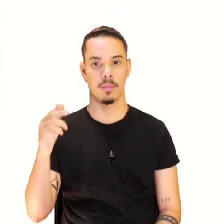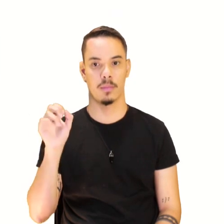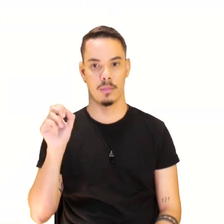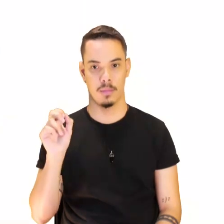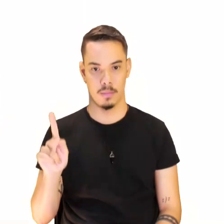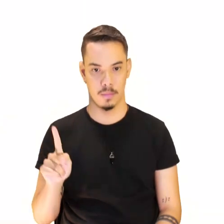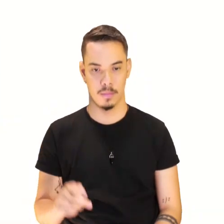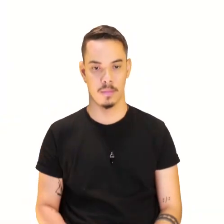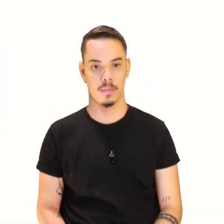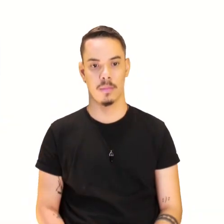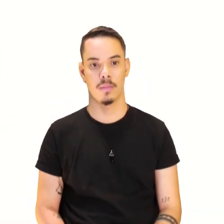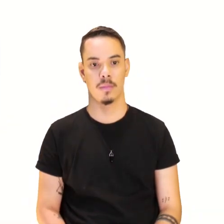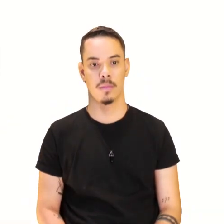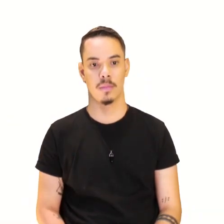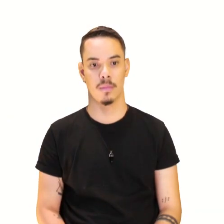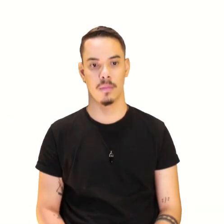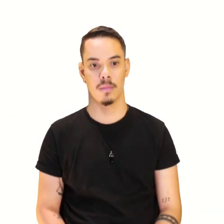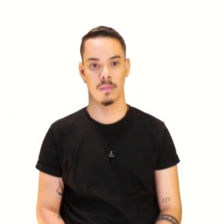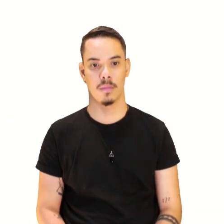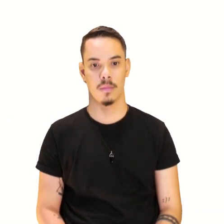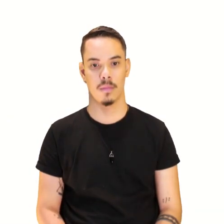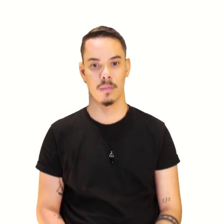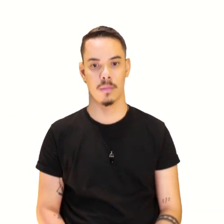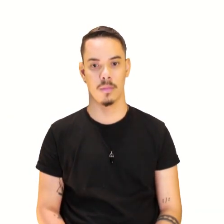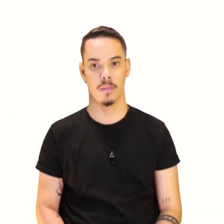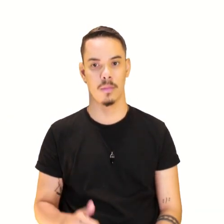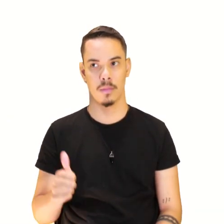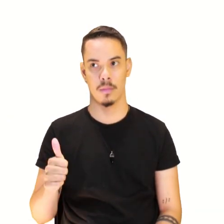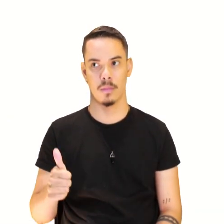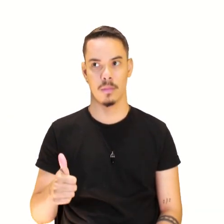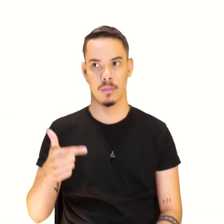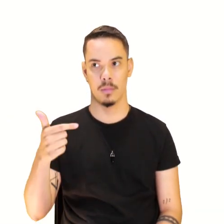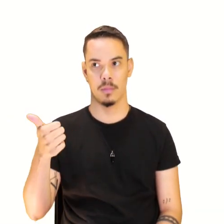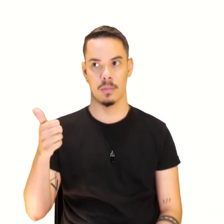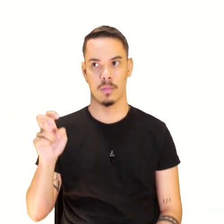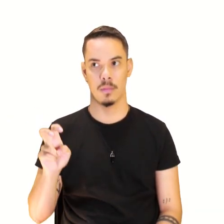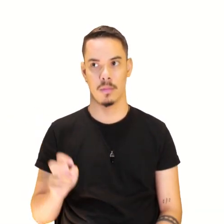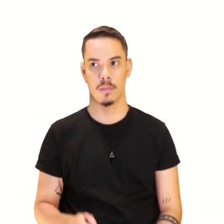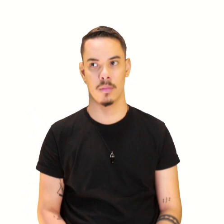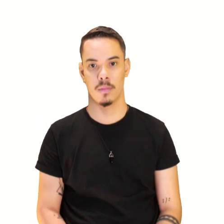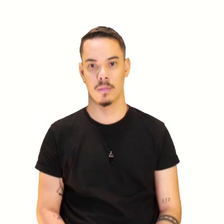Aí lá seriam 12:15 né então tem que ser 15